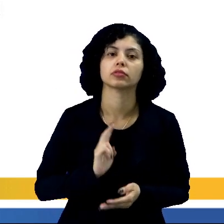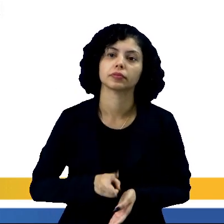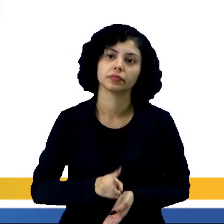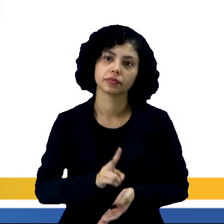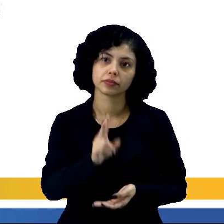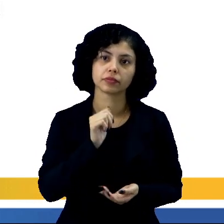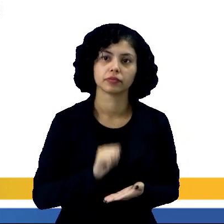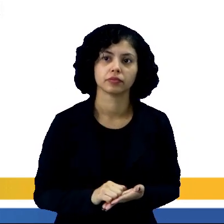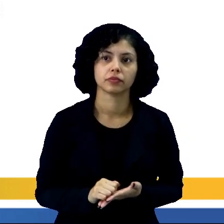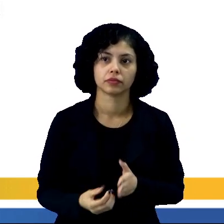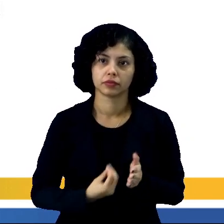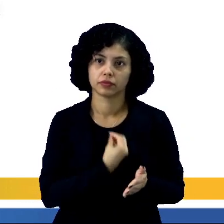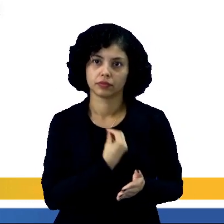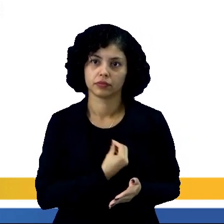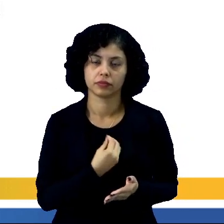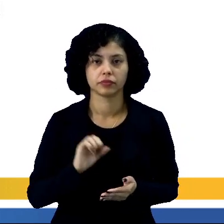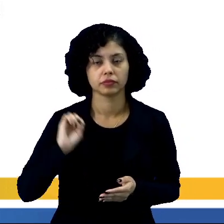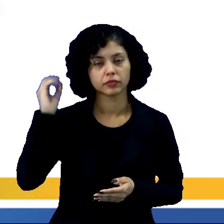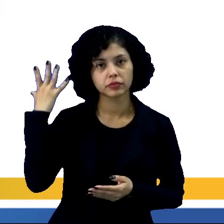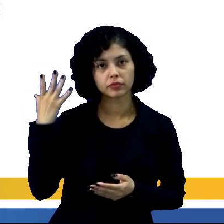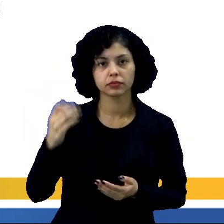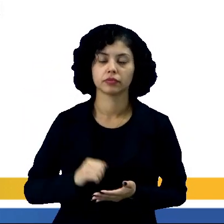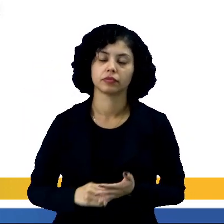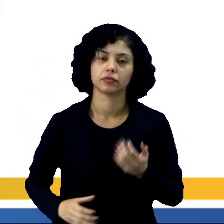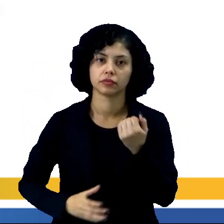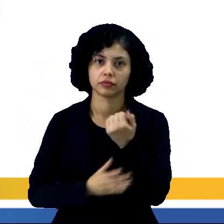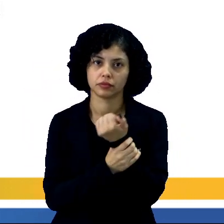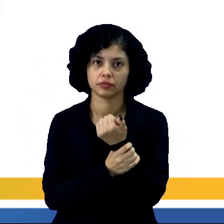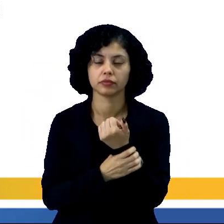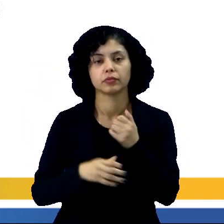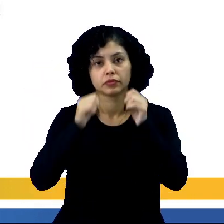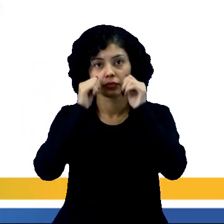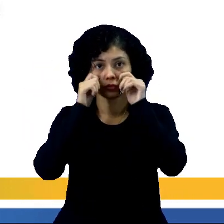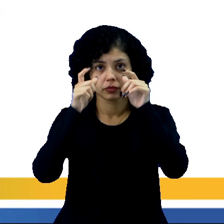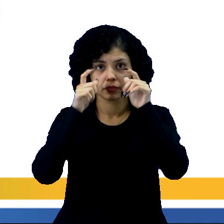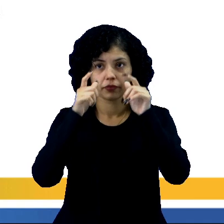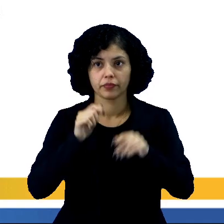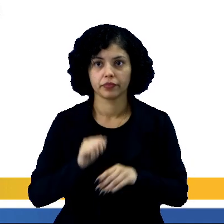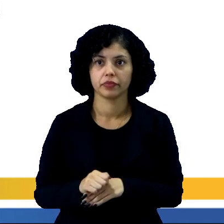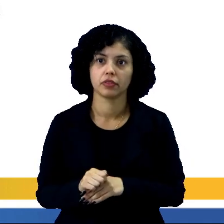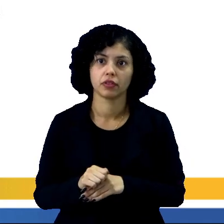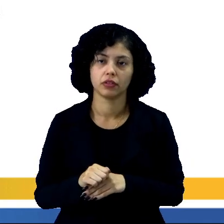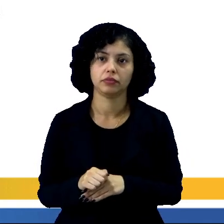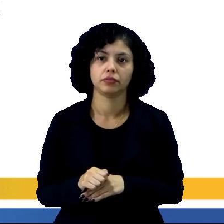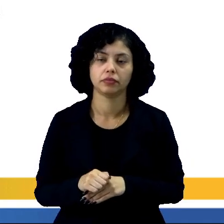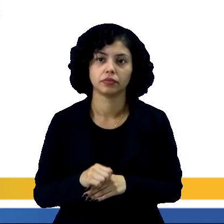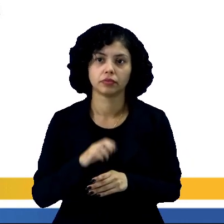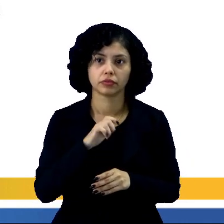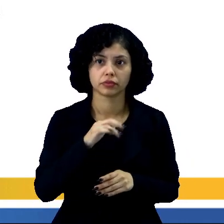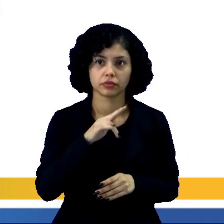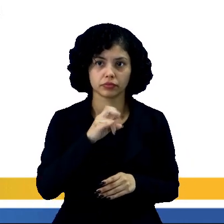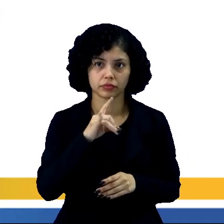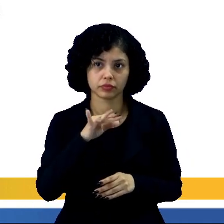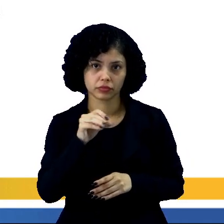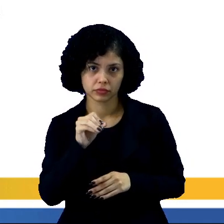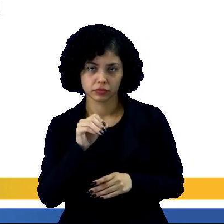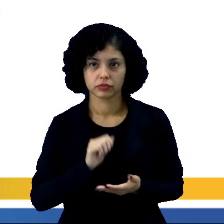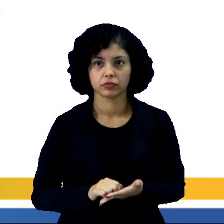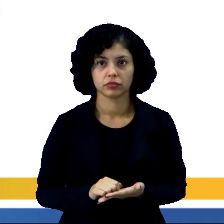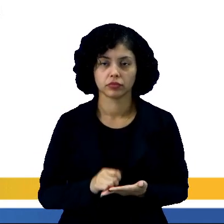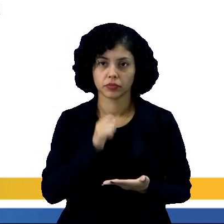ritmo vivo e uma progressão capaz de prender a atenção do espectador,